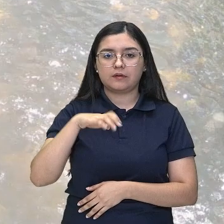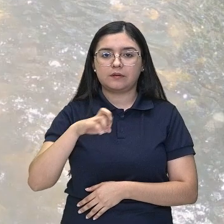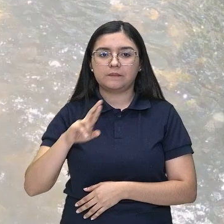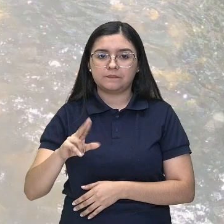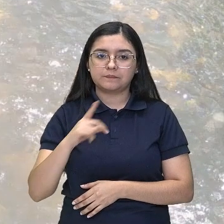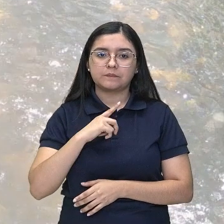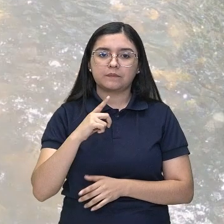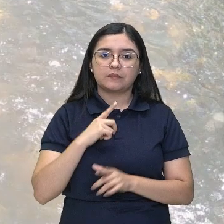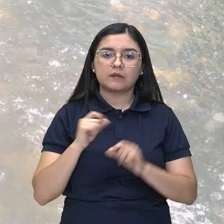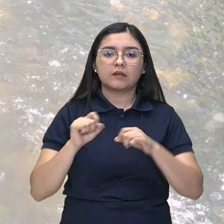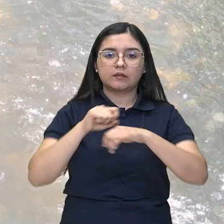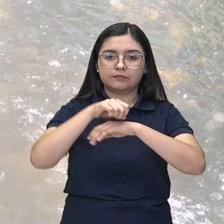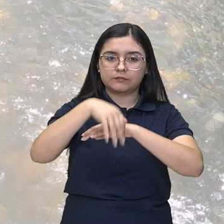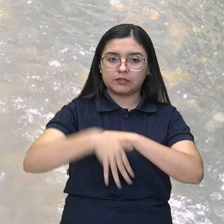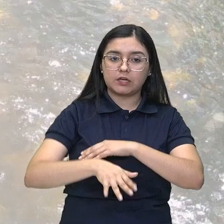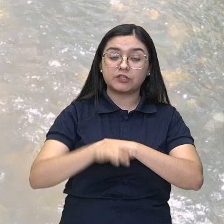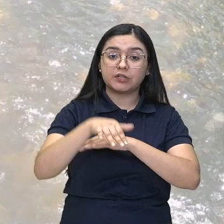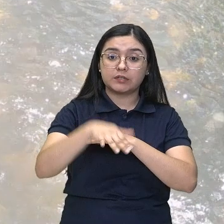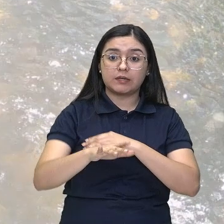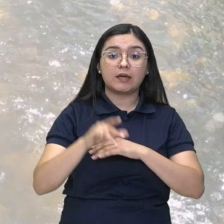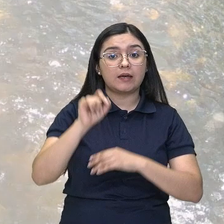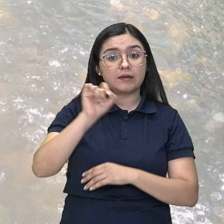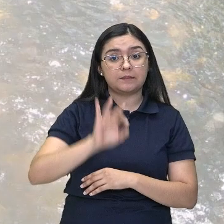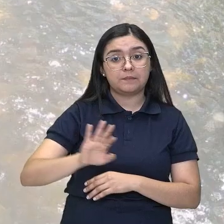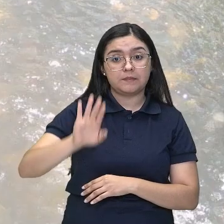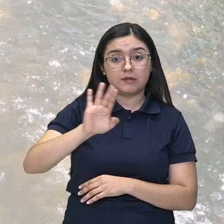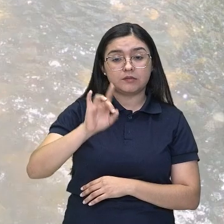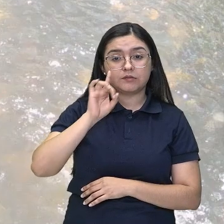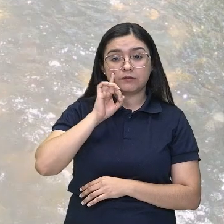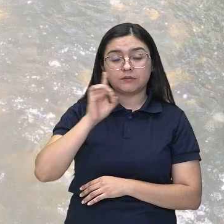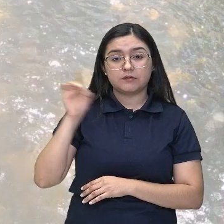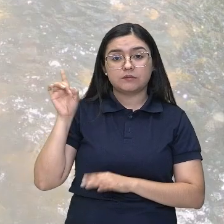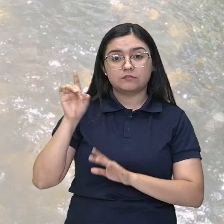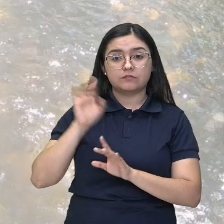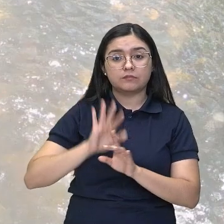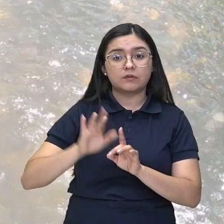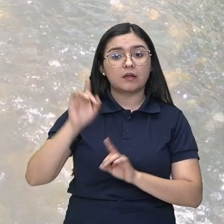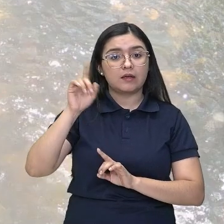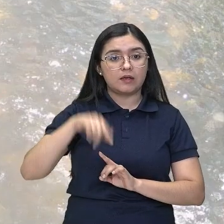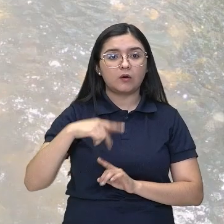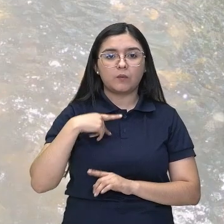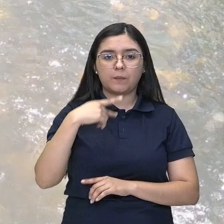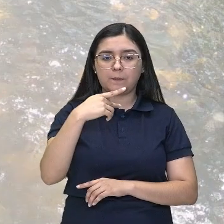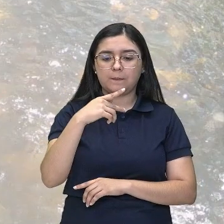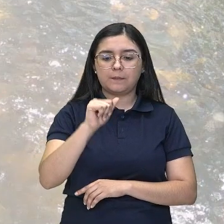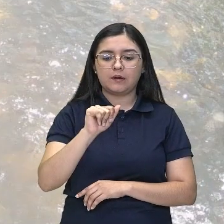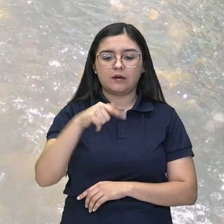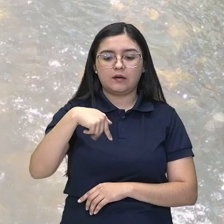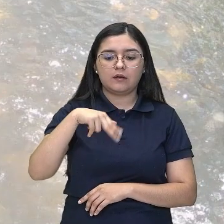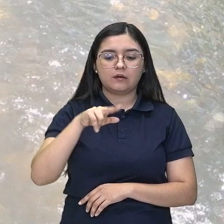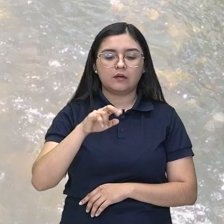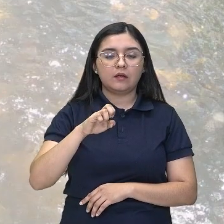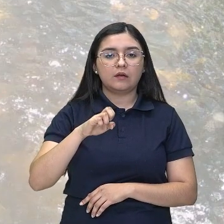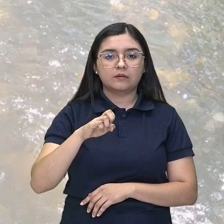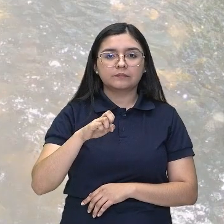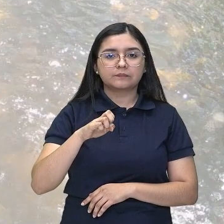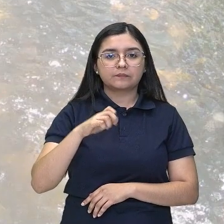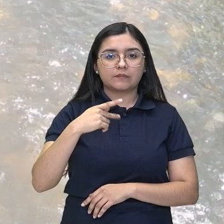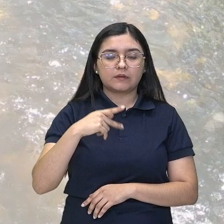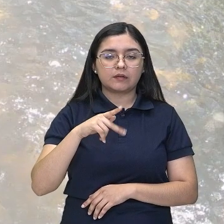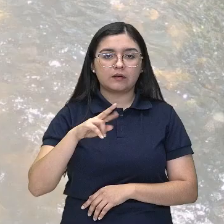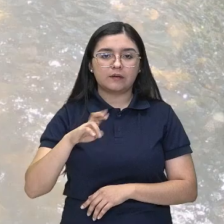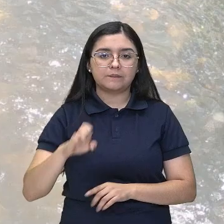Saltando de cascata em cascata, inclusive a imagem que está de fundo é justamente o Paquequer, tá? Enroscando-se como